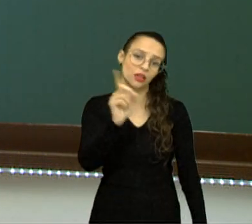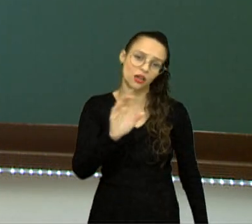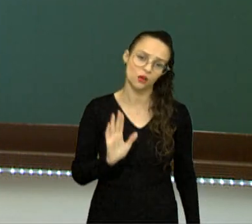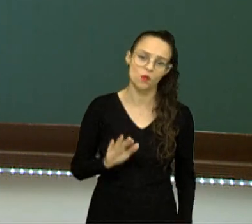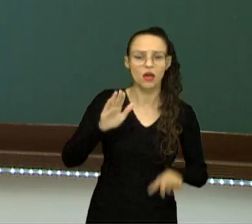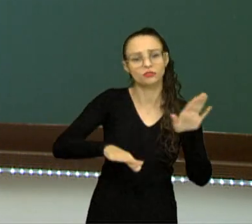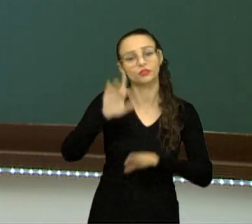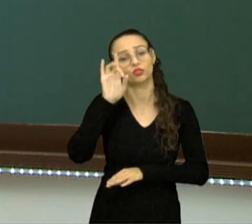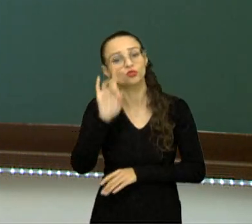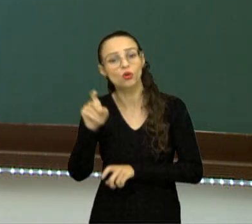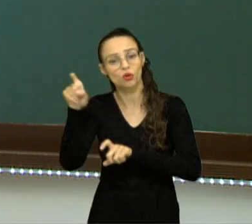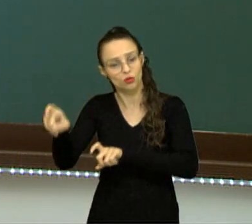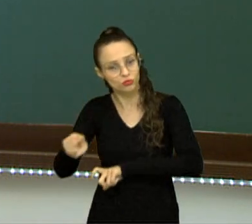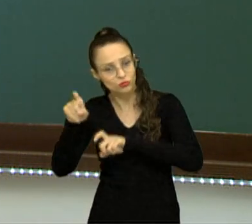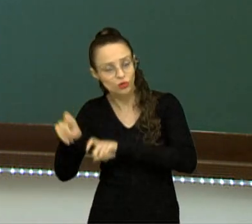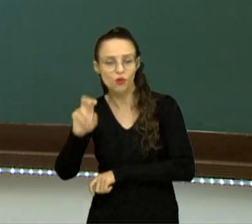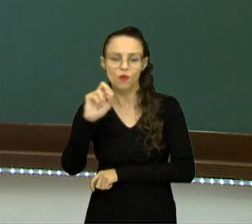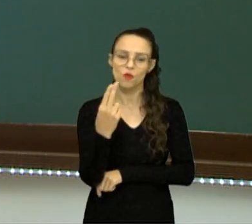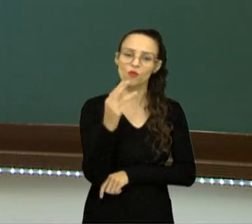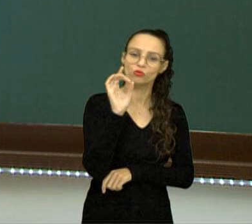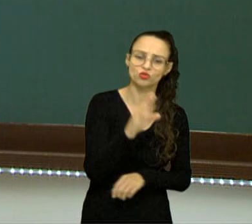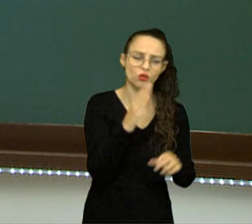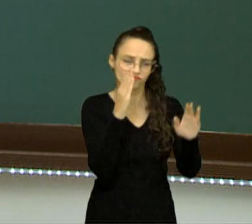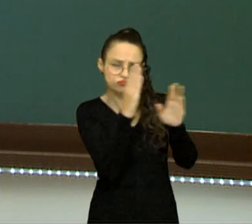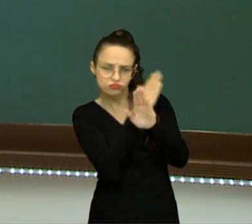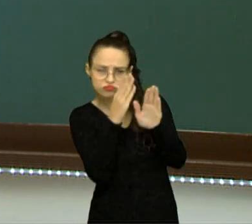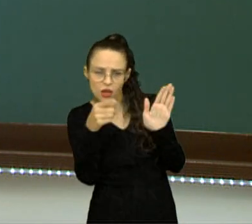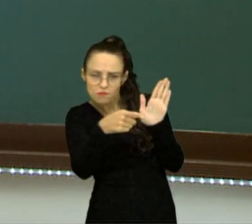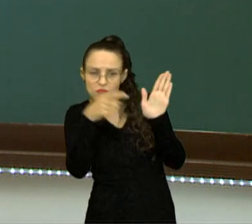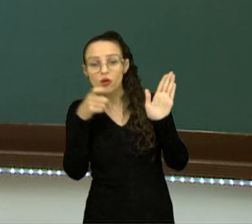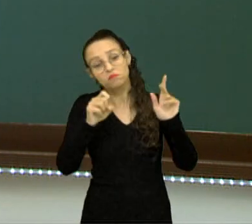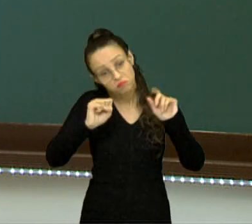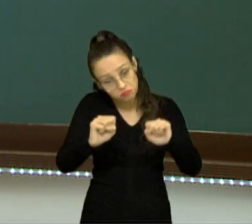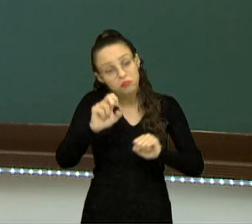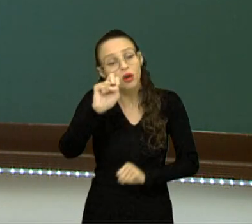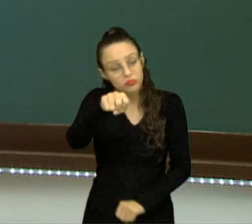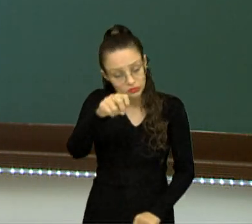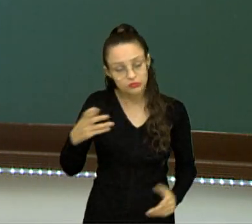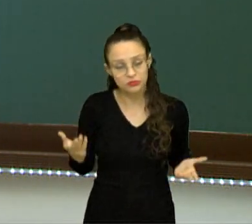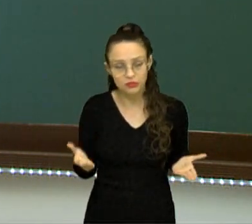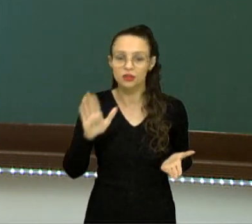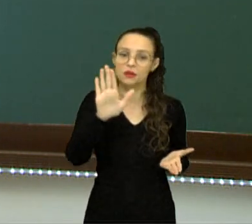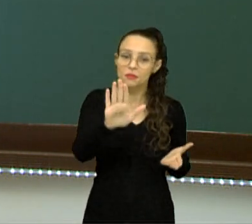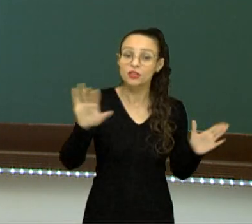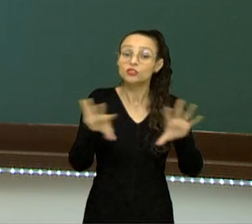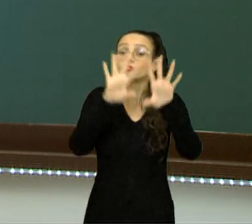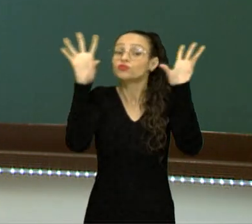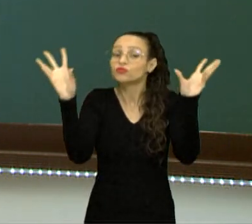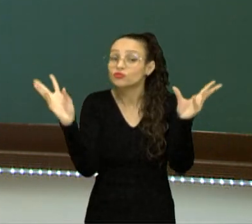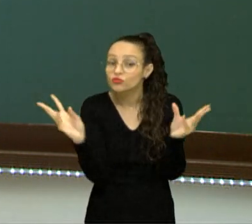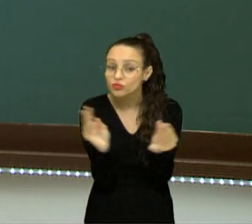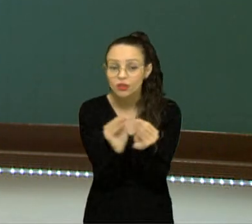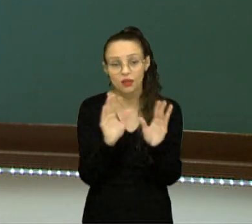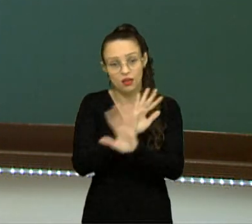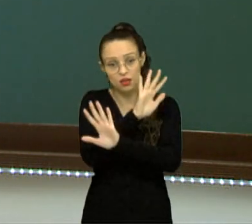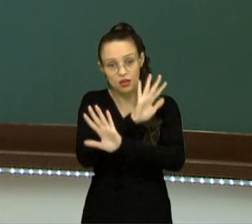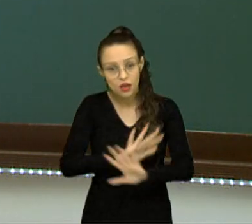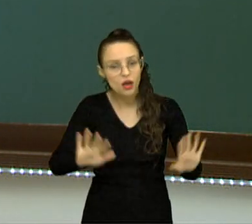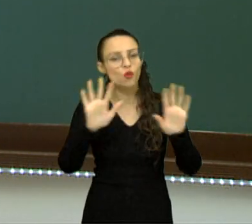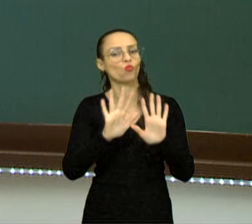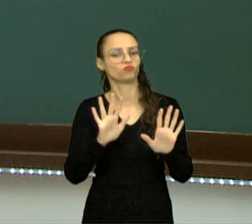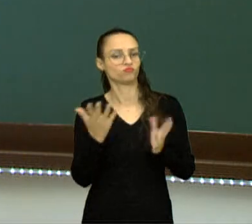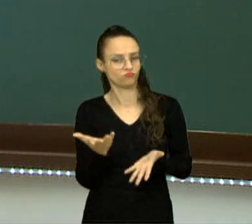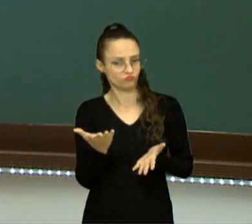apenas agricultores, ou podiam ser apenas caçadores. Sim, era possível. Mas em geral, nós encontramos